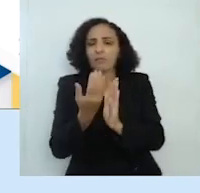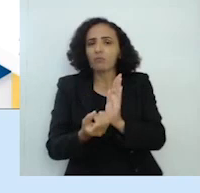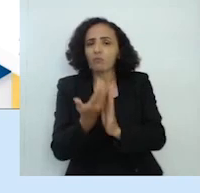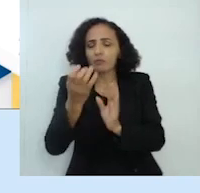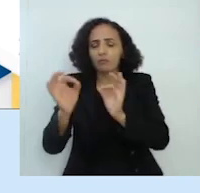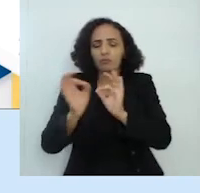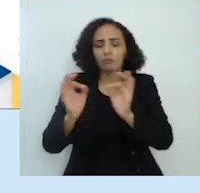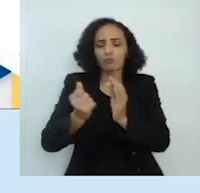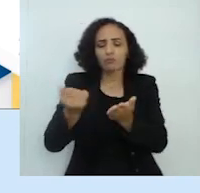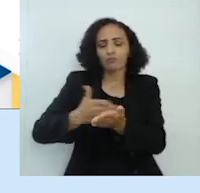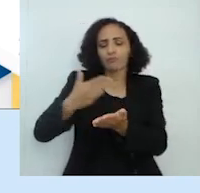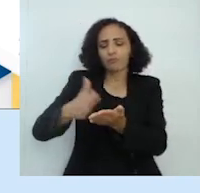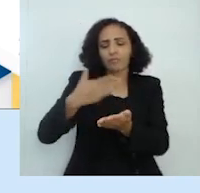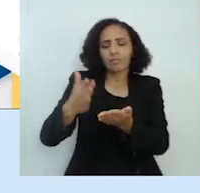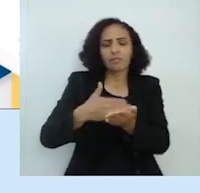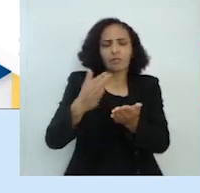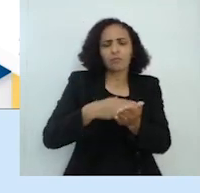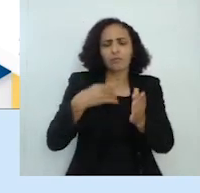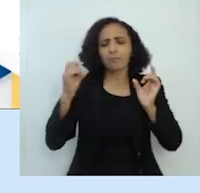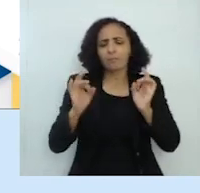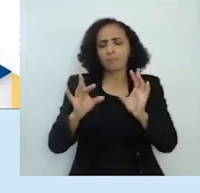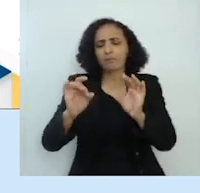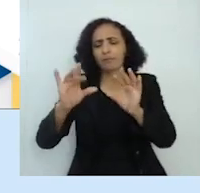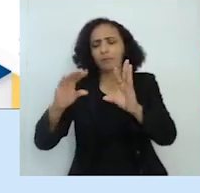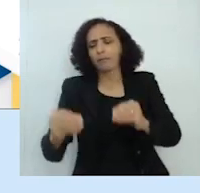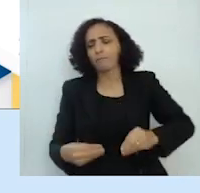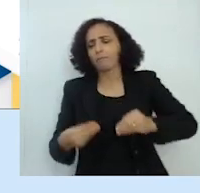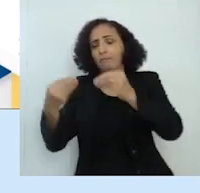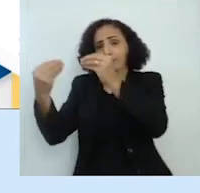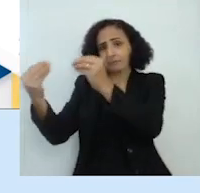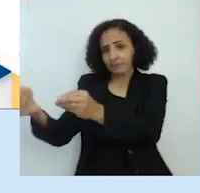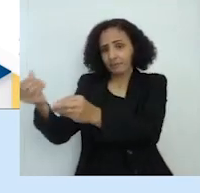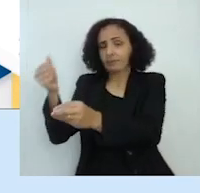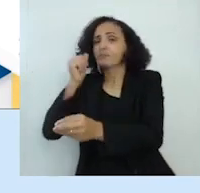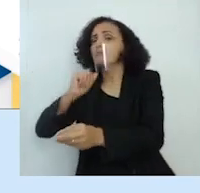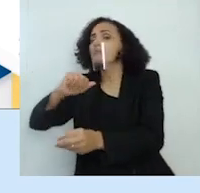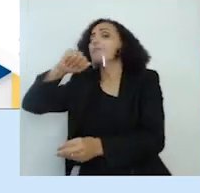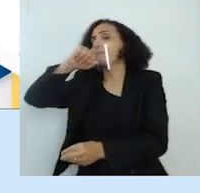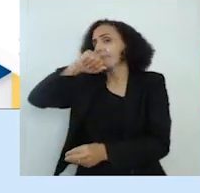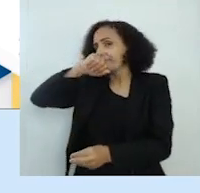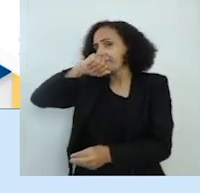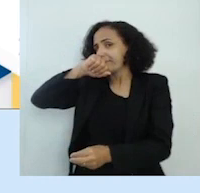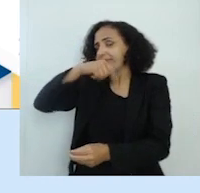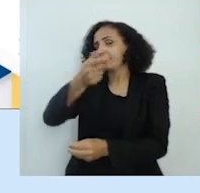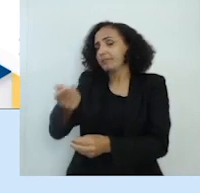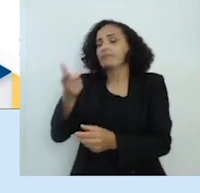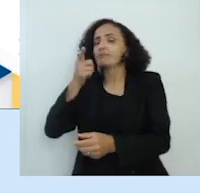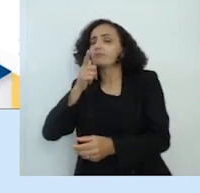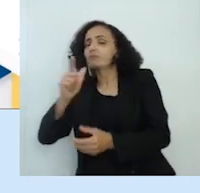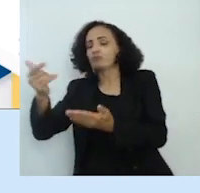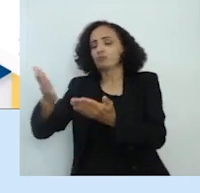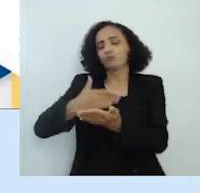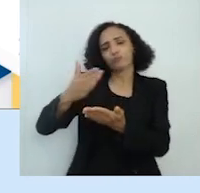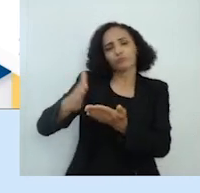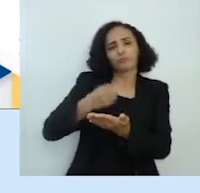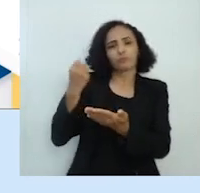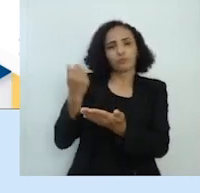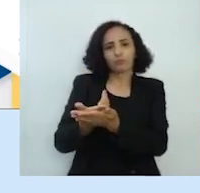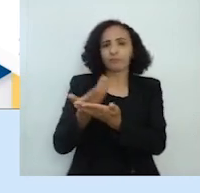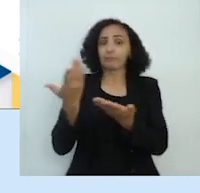indústrias, da indústria passou para o comércio chegou na tua mão, que através da tua mãe que comprou para